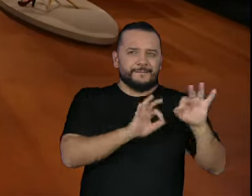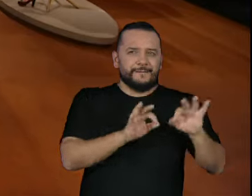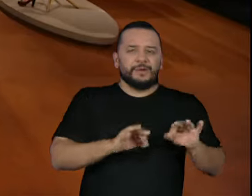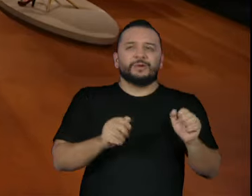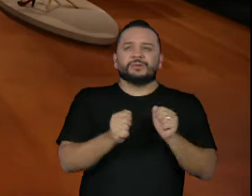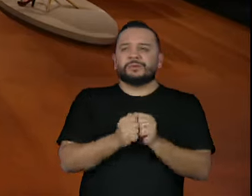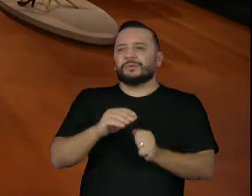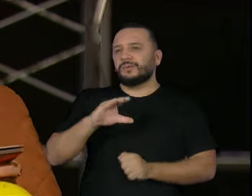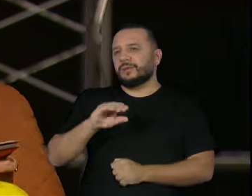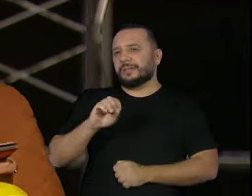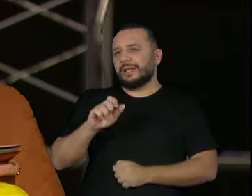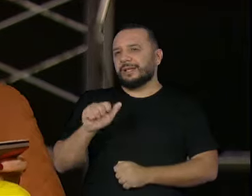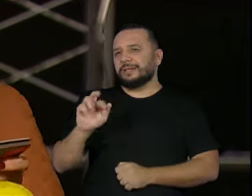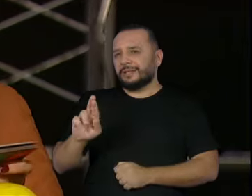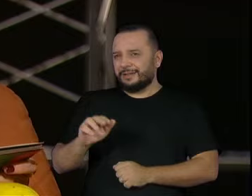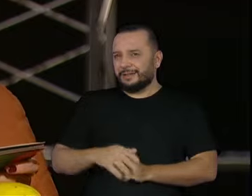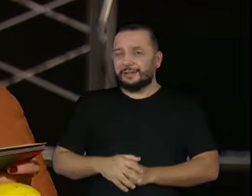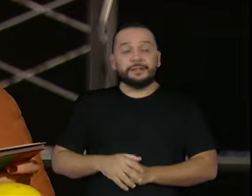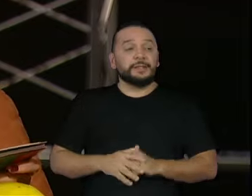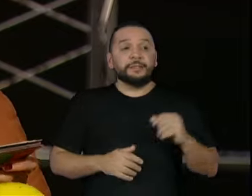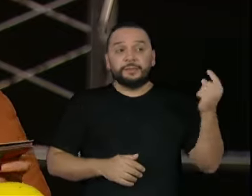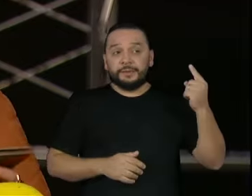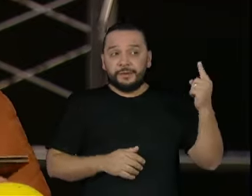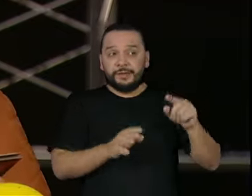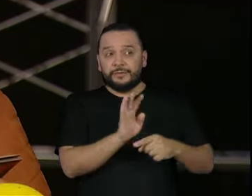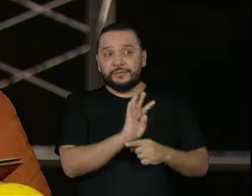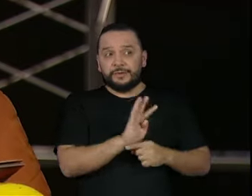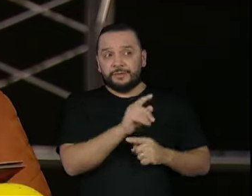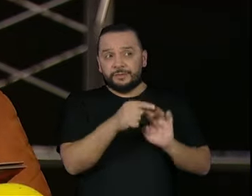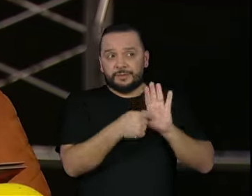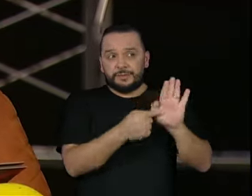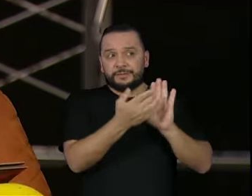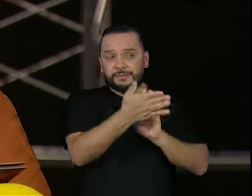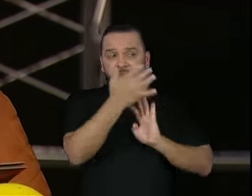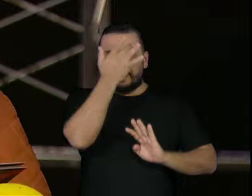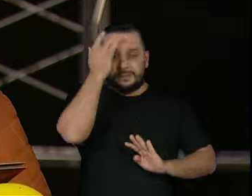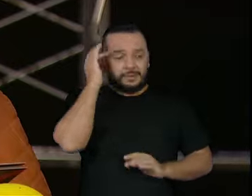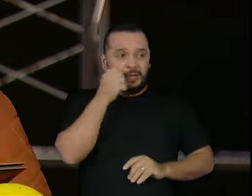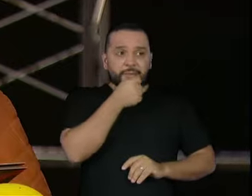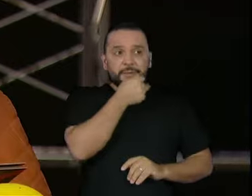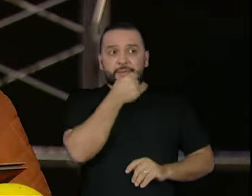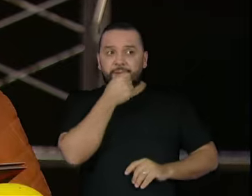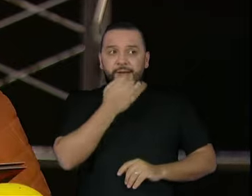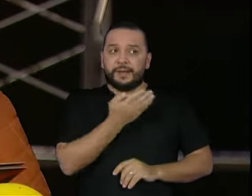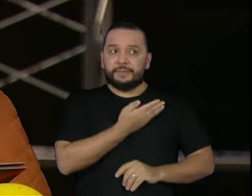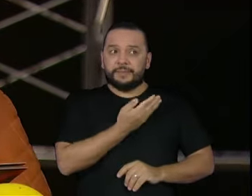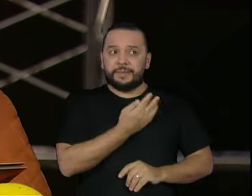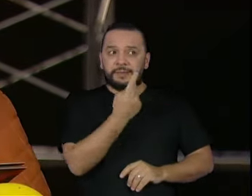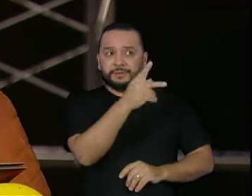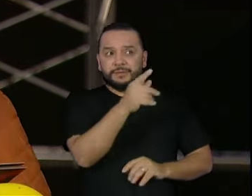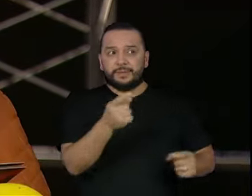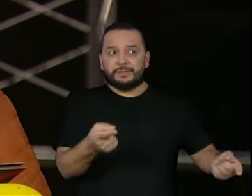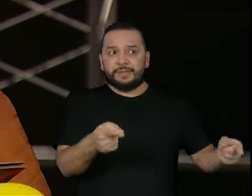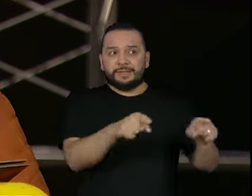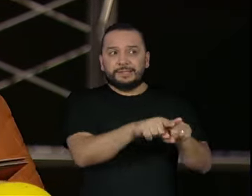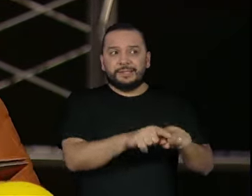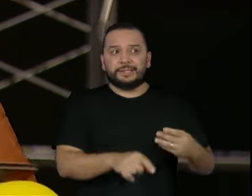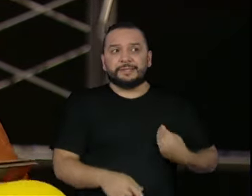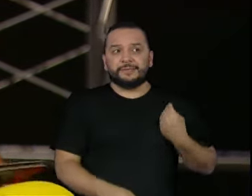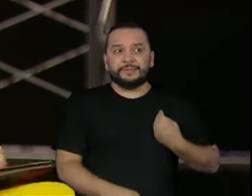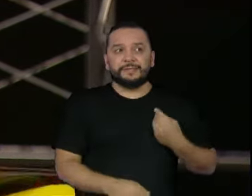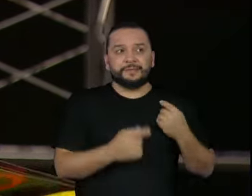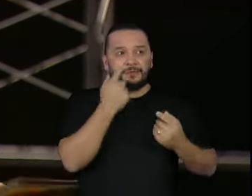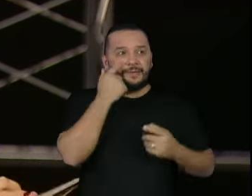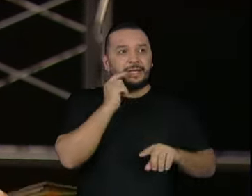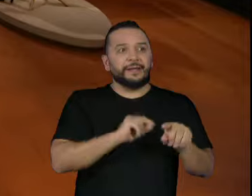vamos lá, vamos mostrar o primeiro depoimento que a gente tem para você, que é de uma cantora super sua amiga, parceira aí de vida. Vamos ver quem é? Vamos